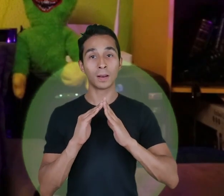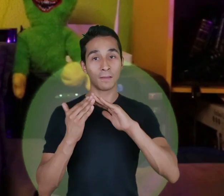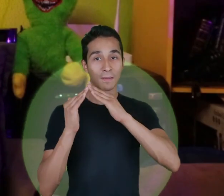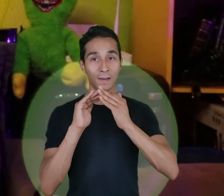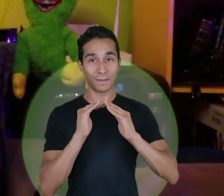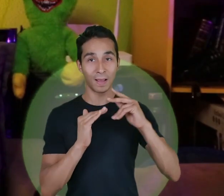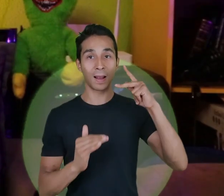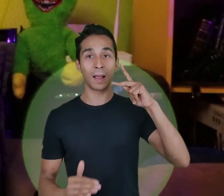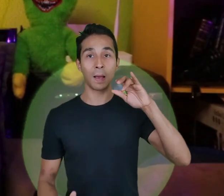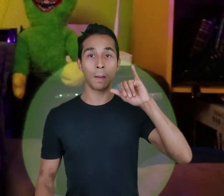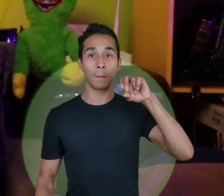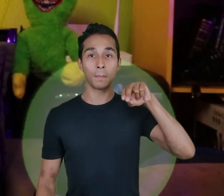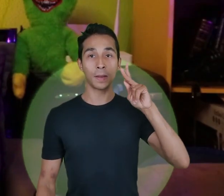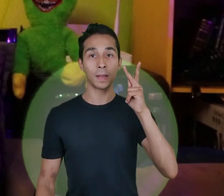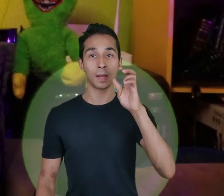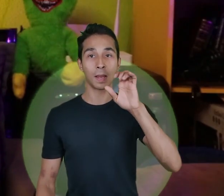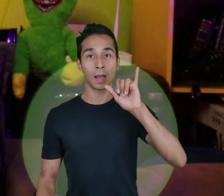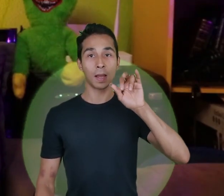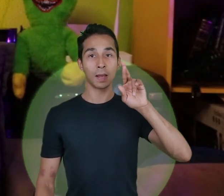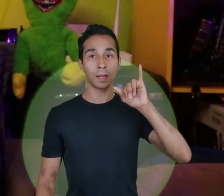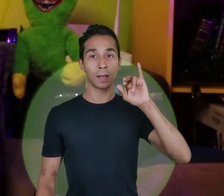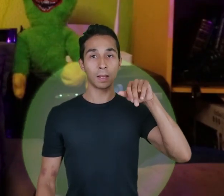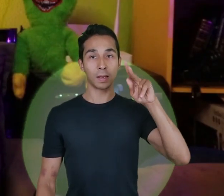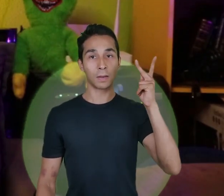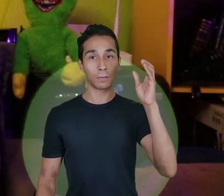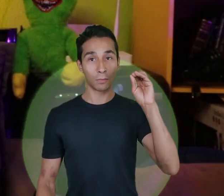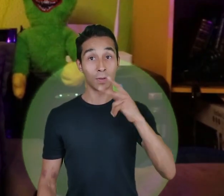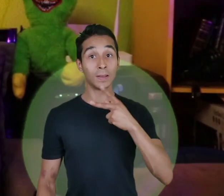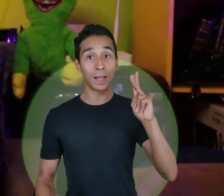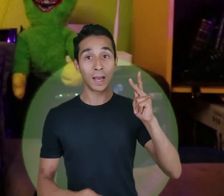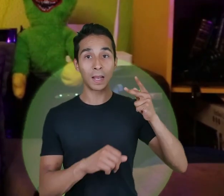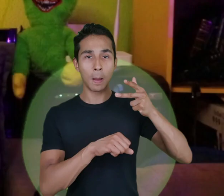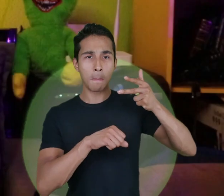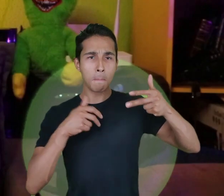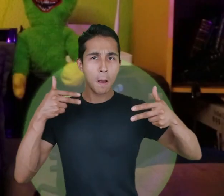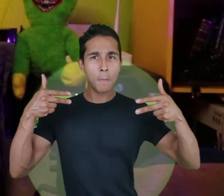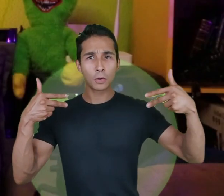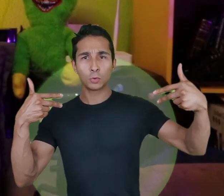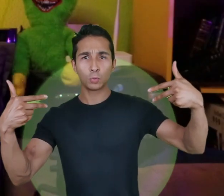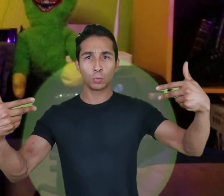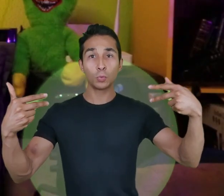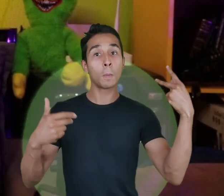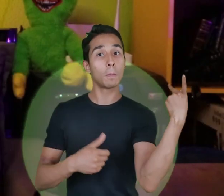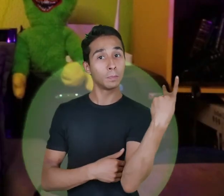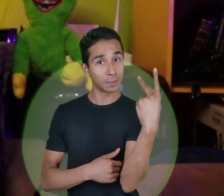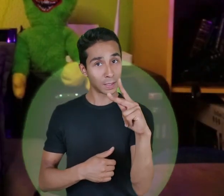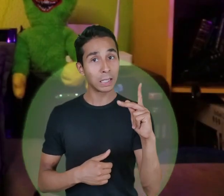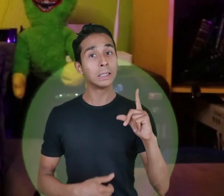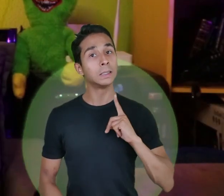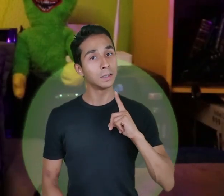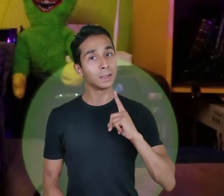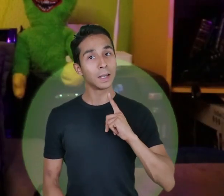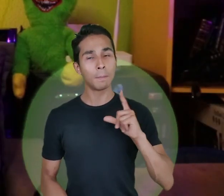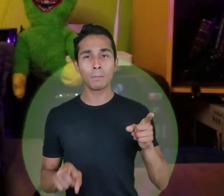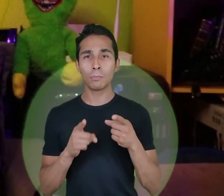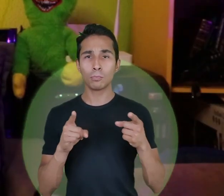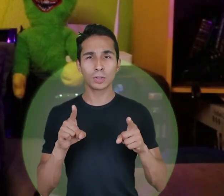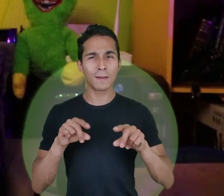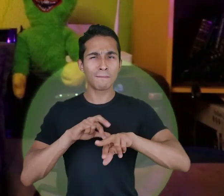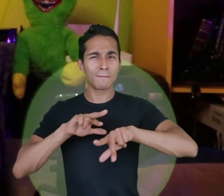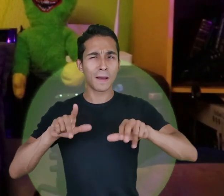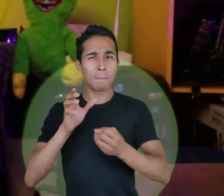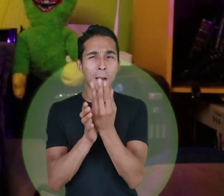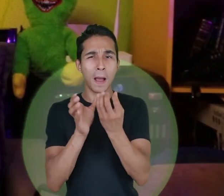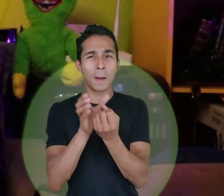do Pinheirinho e que hoje tem o seu próprio estúdio ali onde ele faz produção de diversos tipos de música. O cara tem uma visão, né,